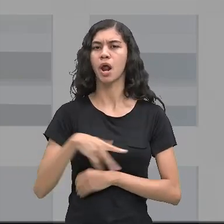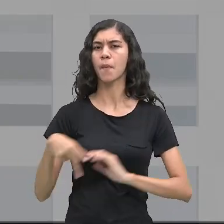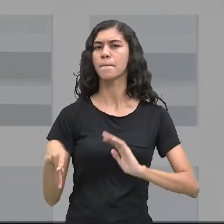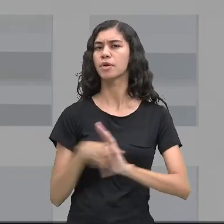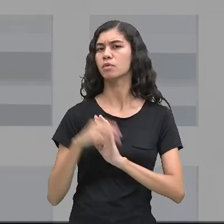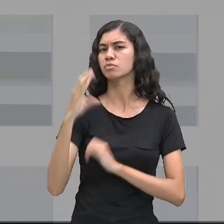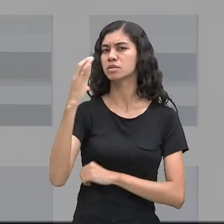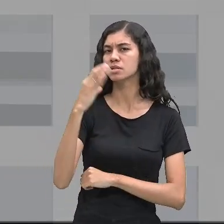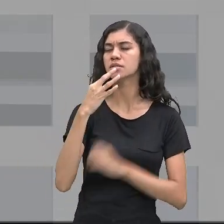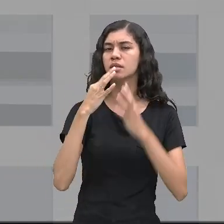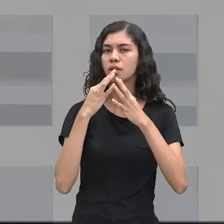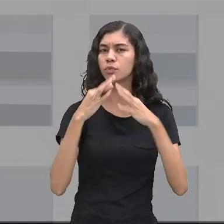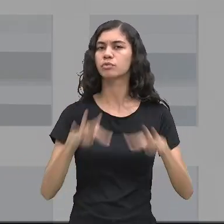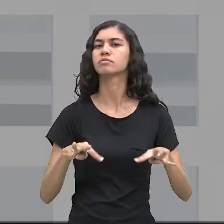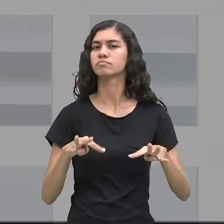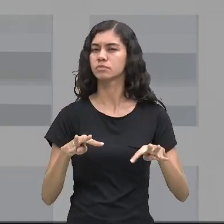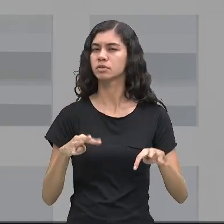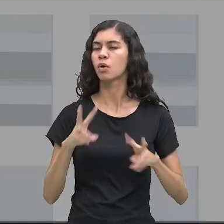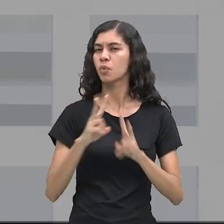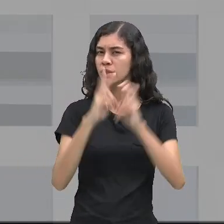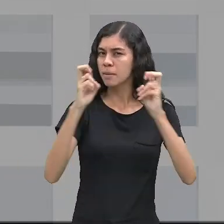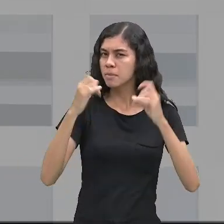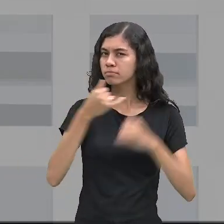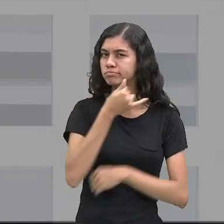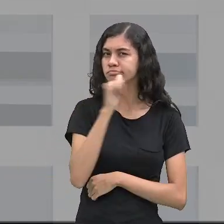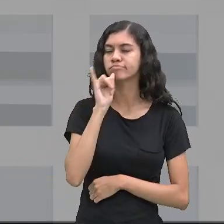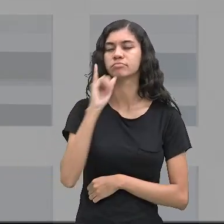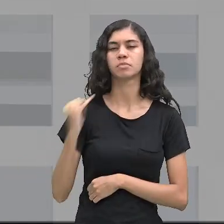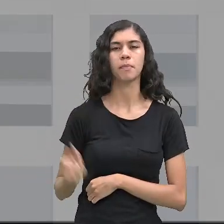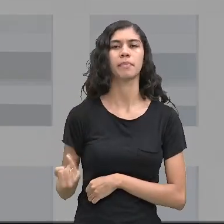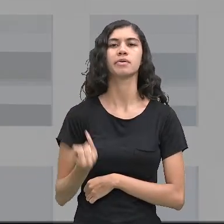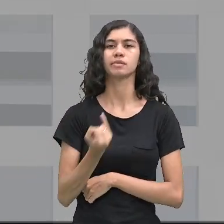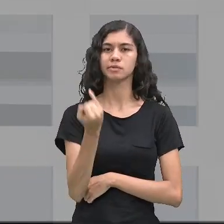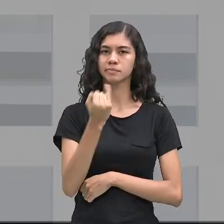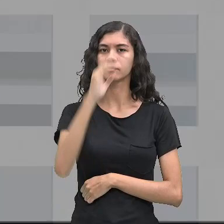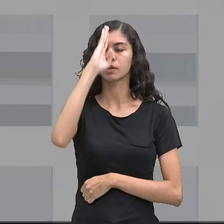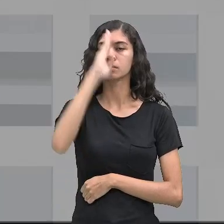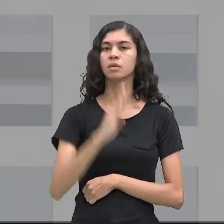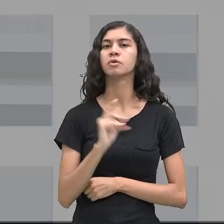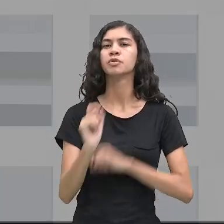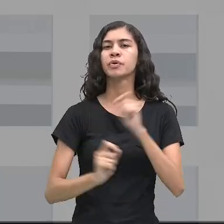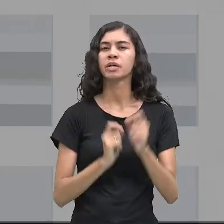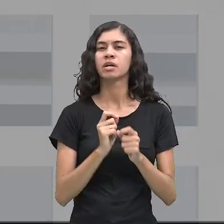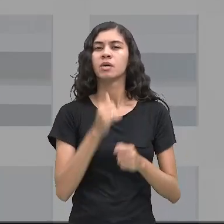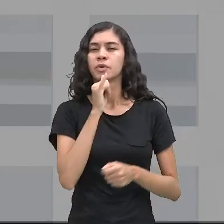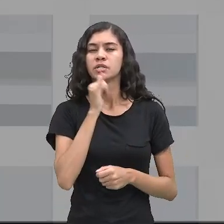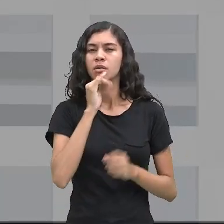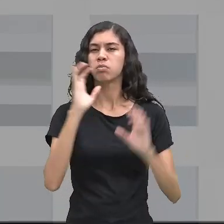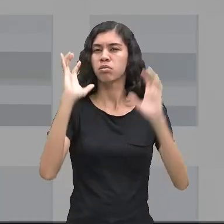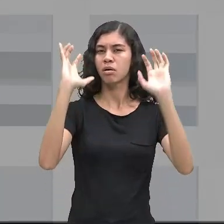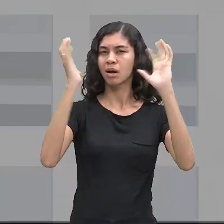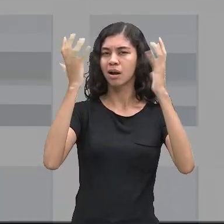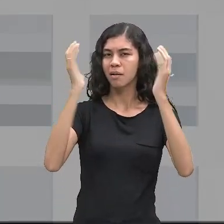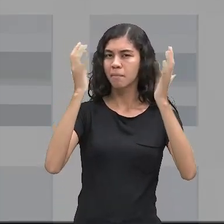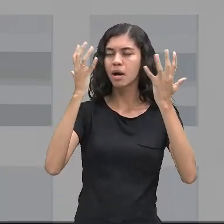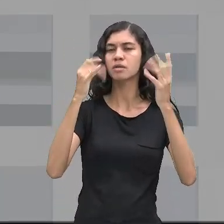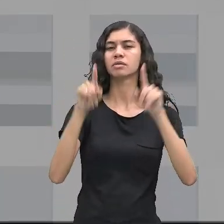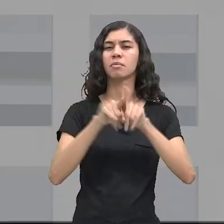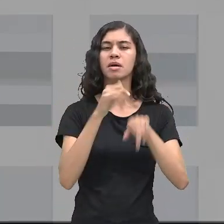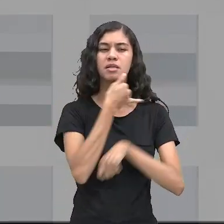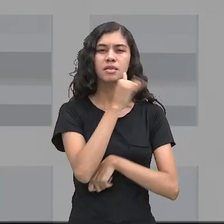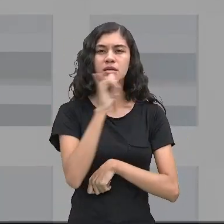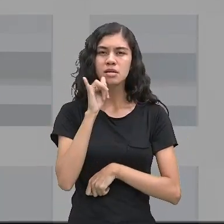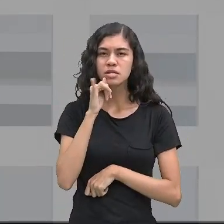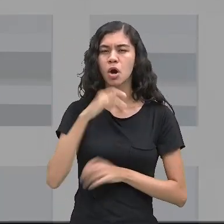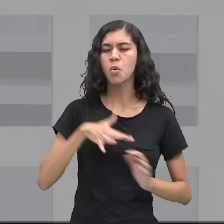energia hoje é de suma importância, principalmente em face aí da crise climática e da crise energética que o mundo